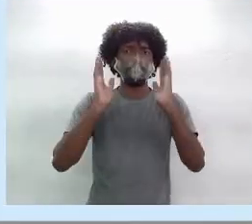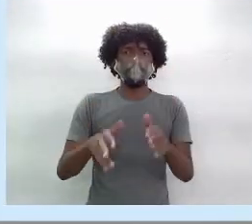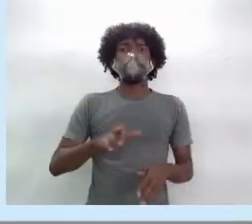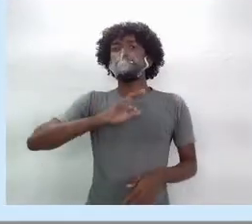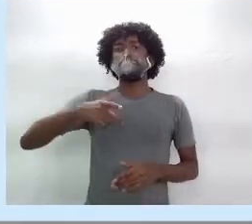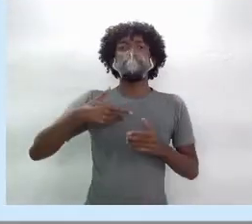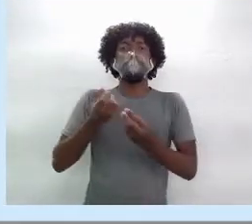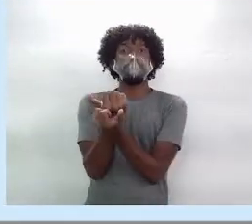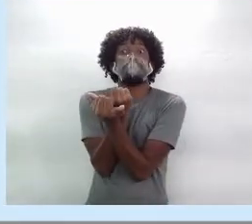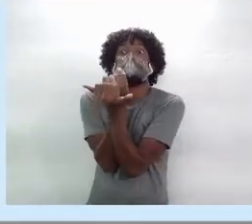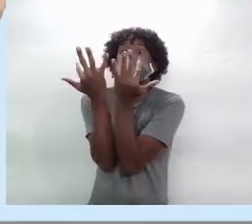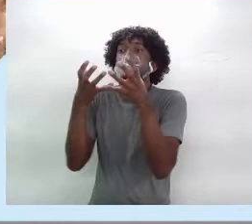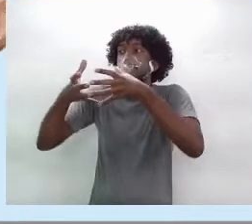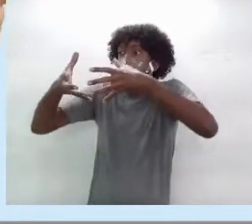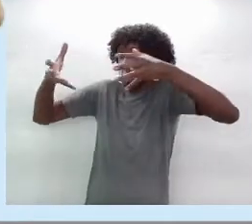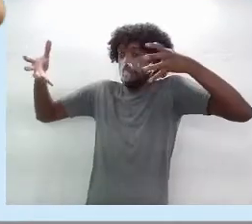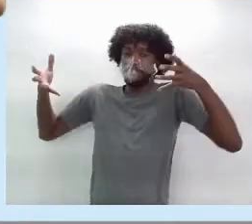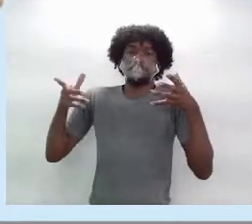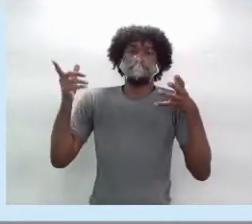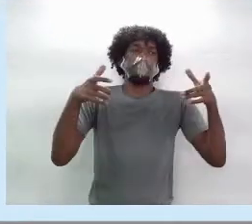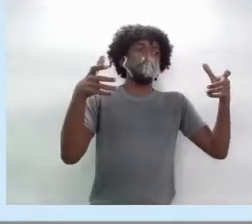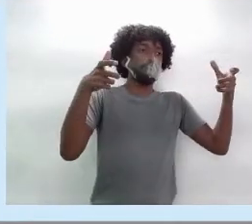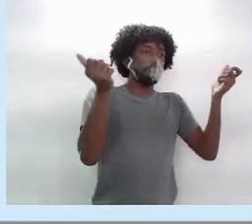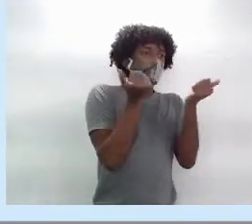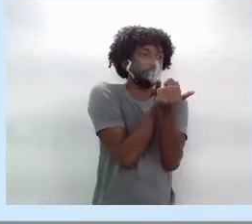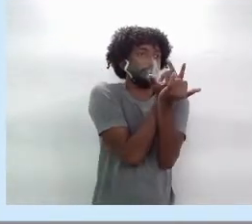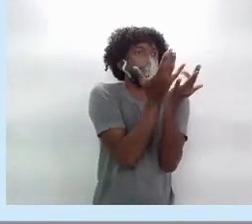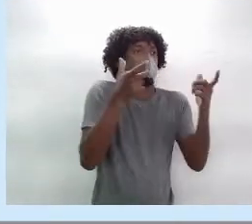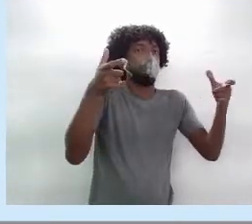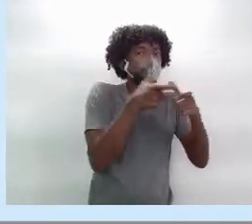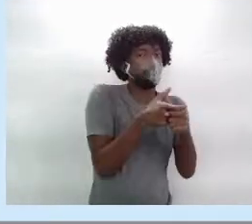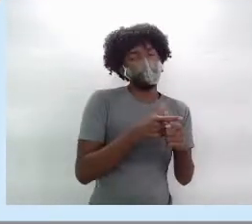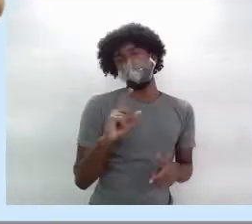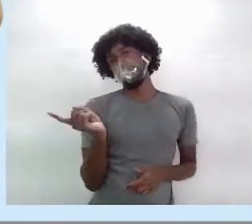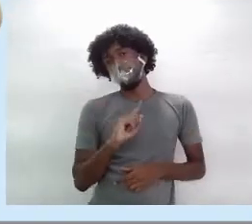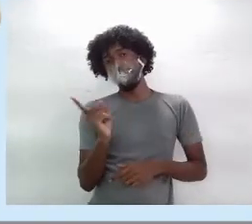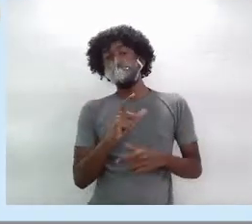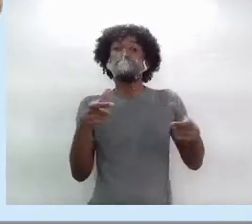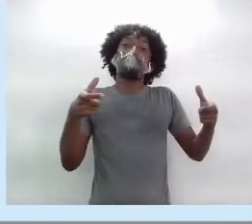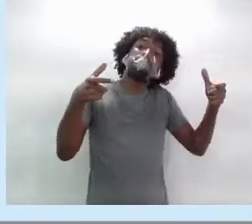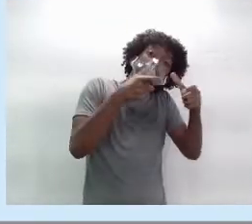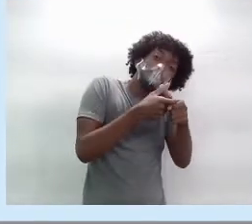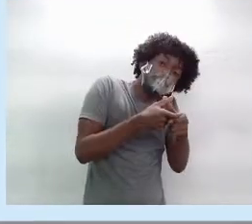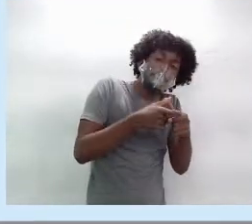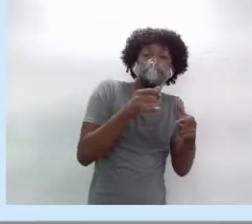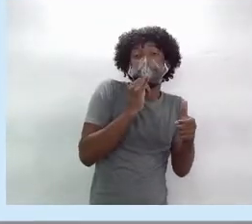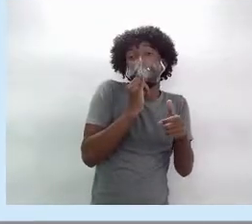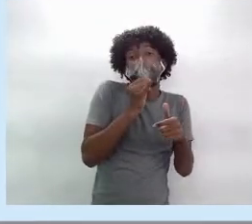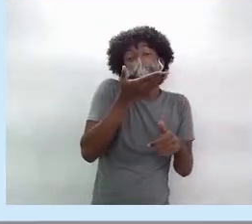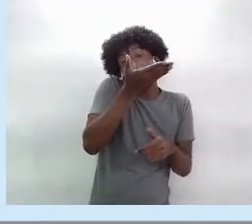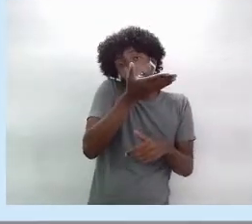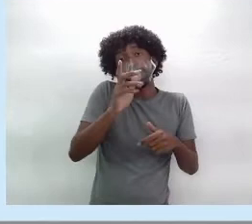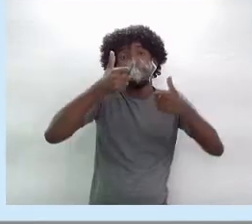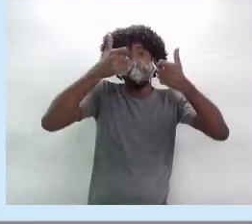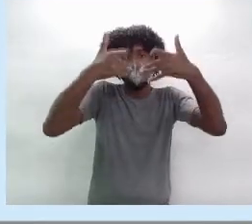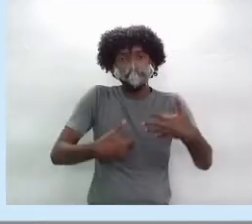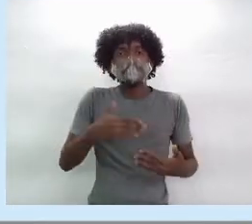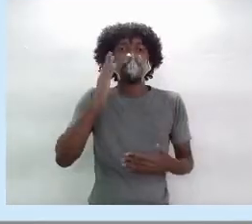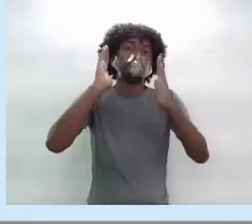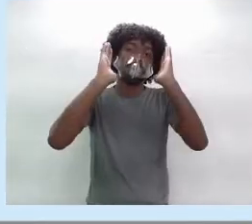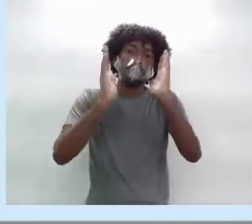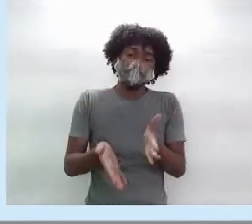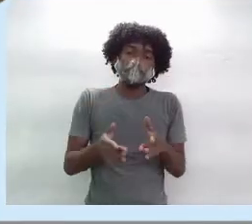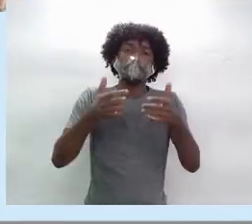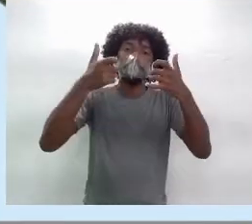apenas quantitativos, não é uma relação de quantidade, e sim minoria, no caso aqui que nós observamos,